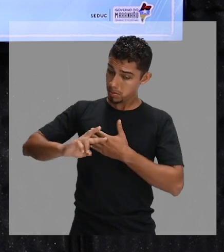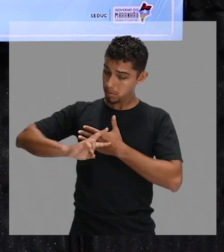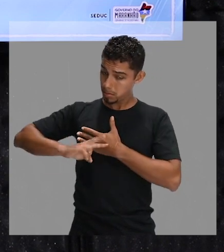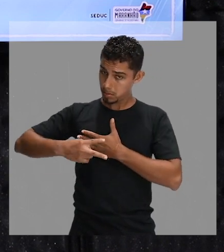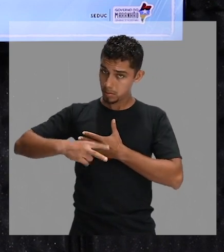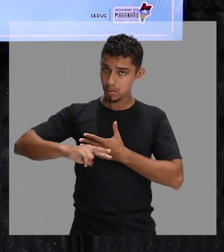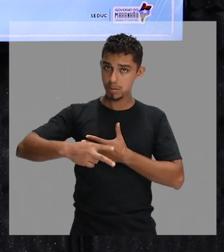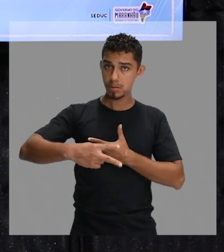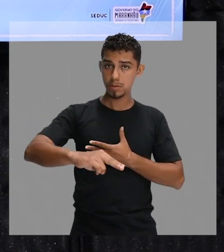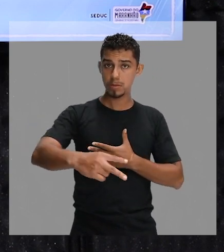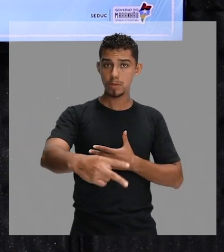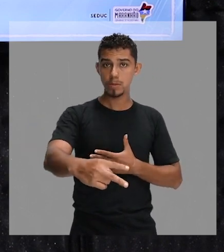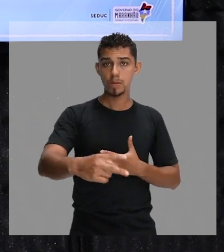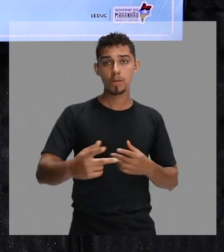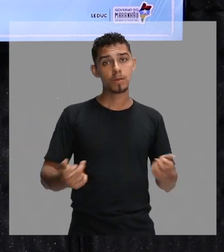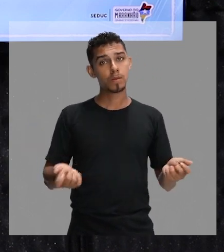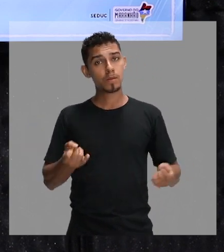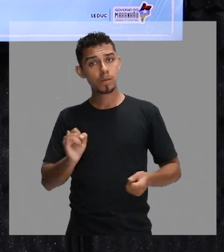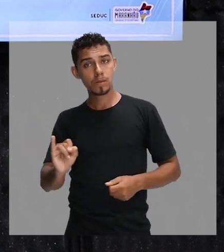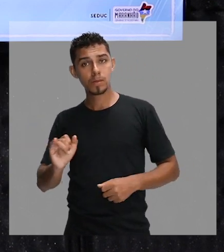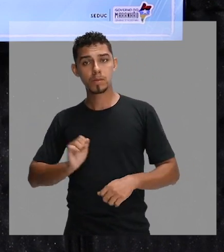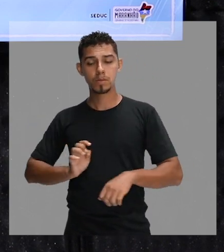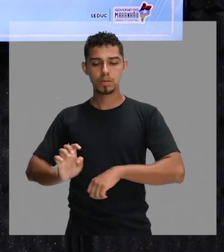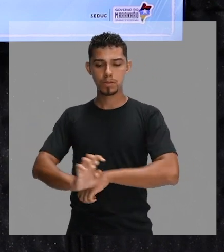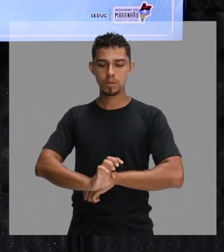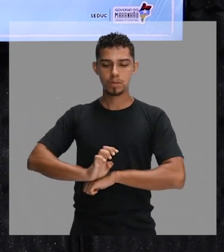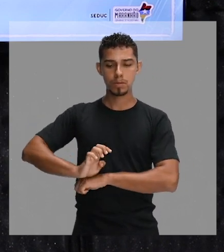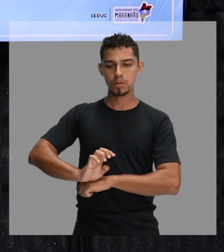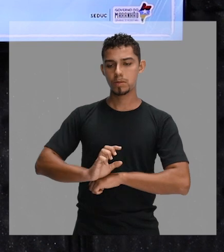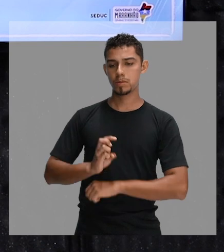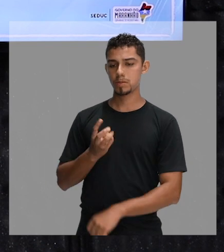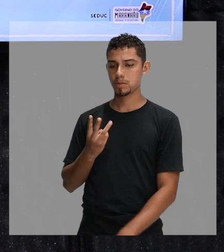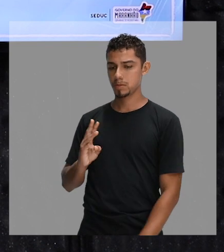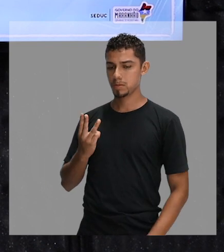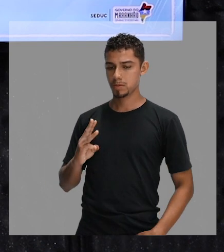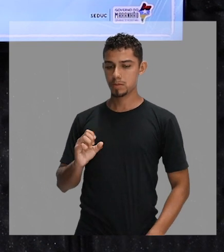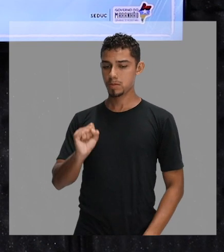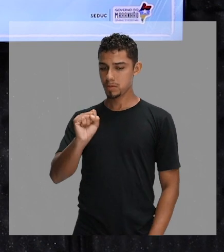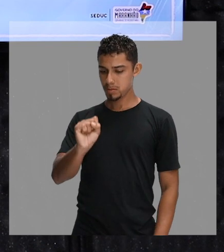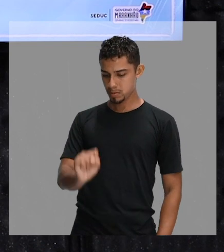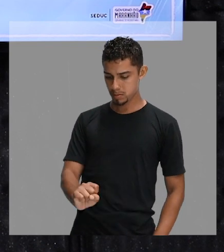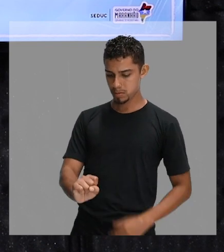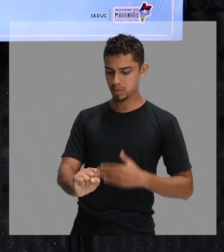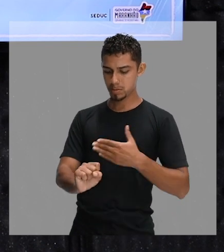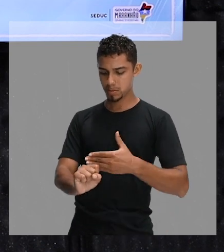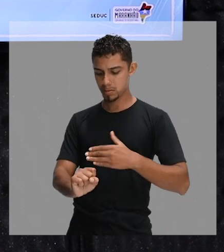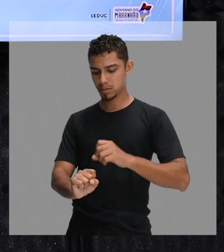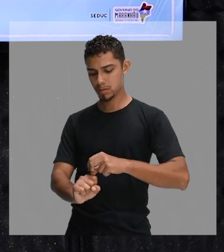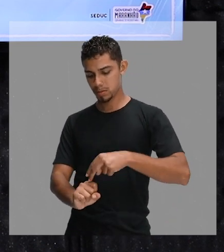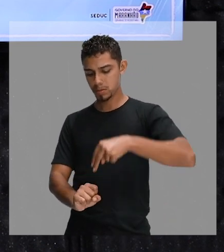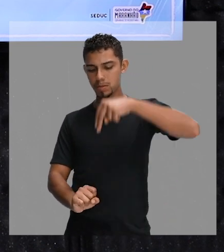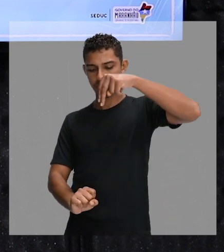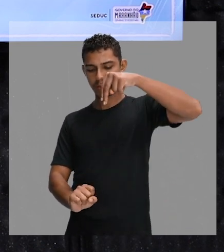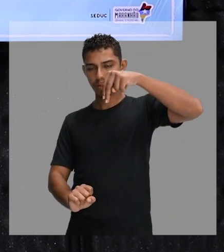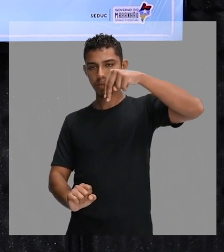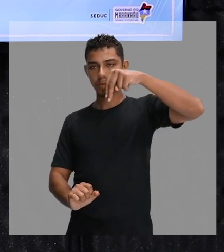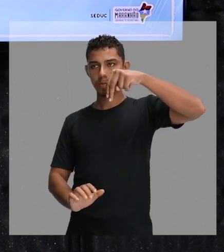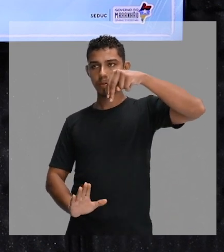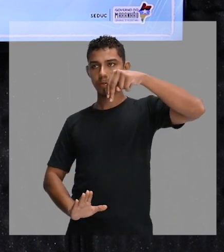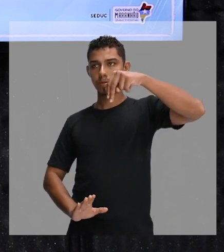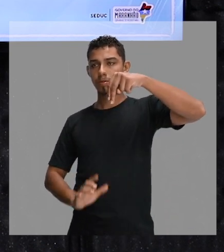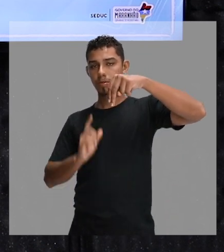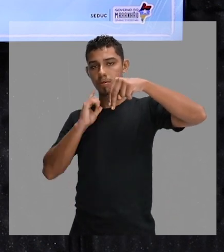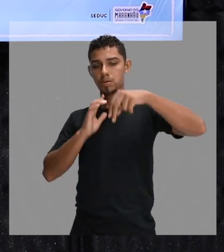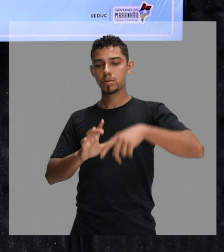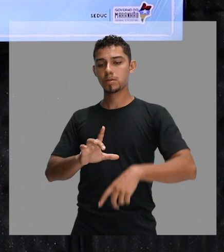se nós nos deslocamos no estado do Maranhão, do sul para o norte, nós temos